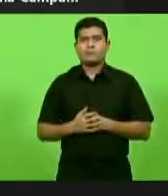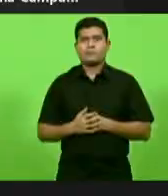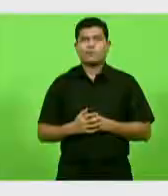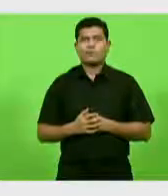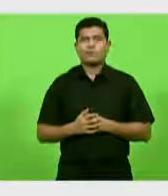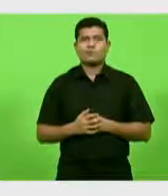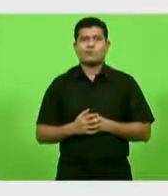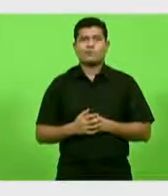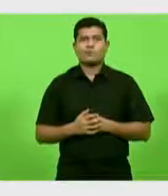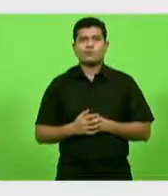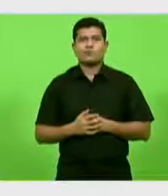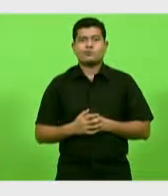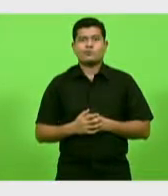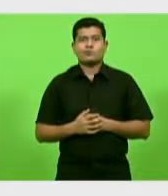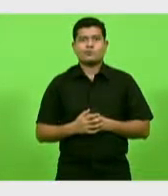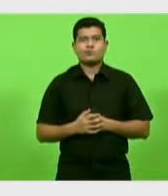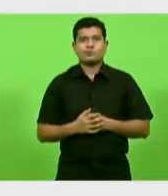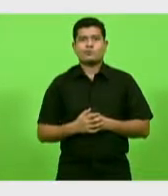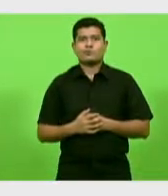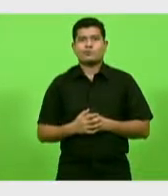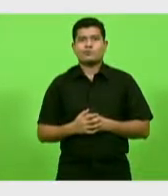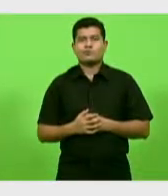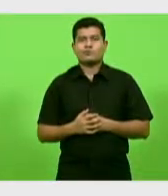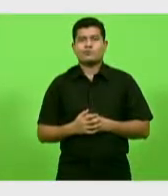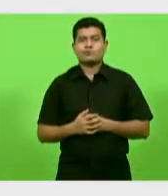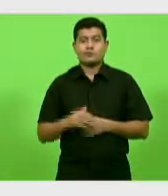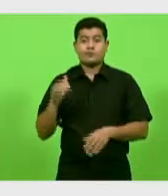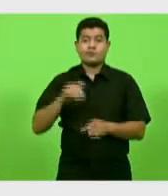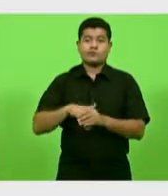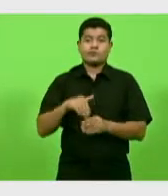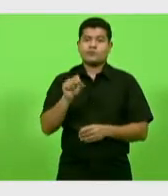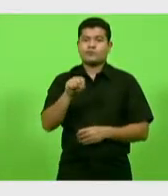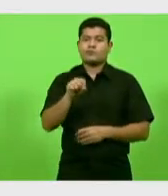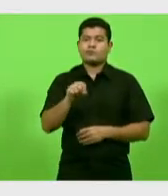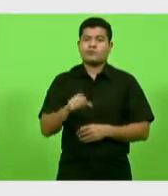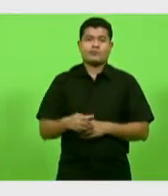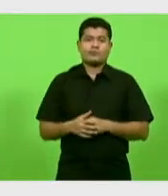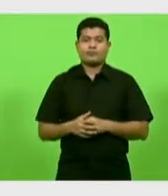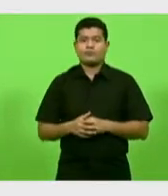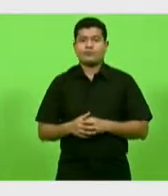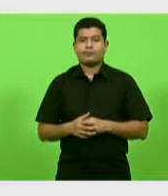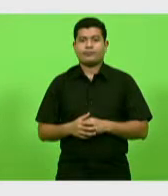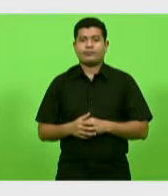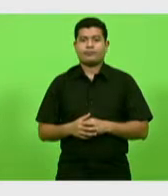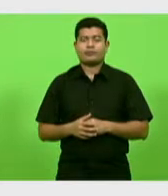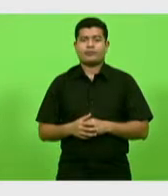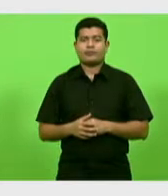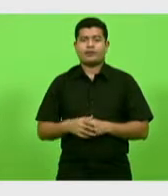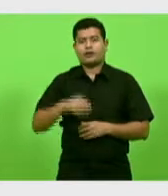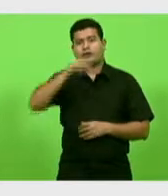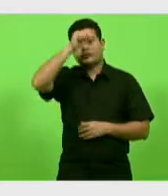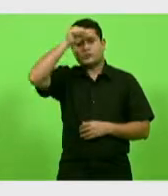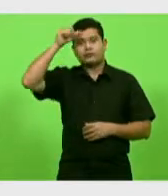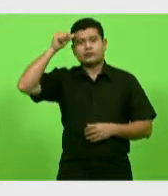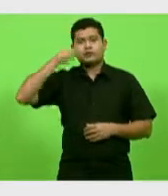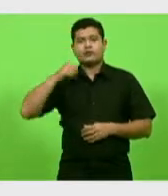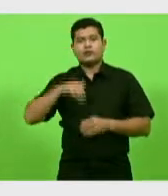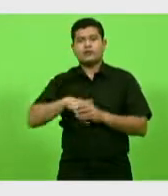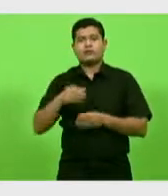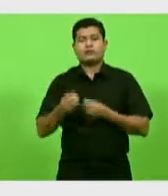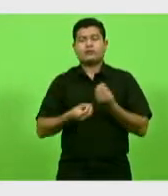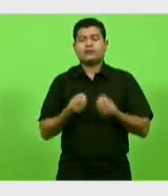Como vota deputado? Voto sim. Voto sim, presidente. Deputado Mocelin, vota sim. Como vota a deputada Dirce? Voto